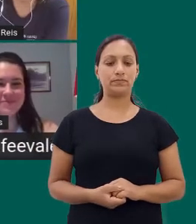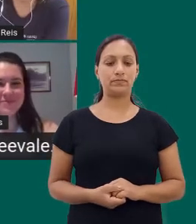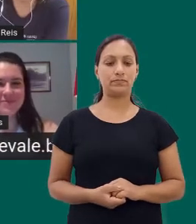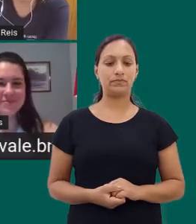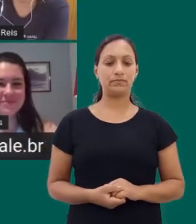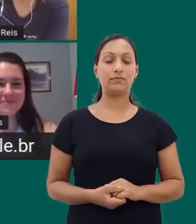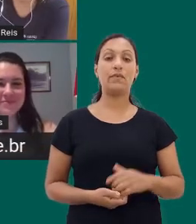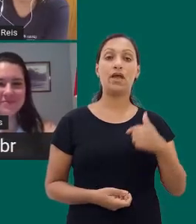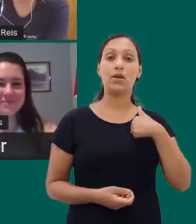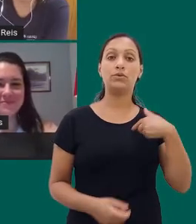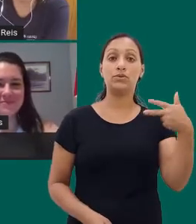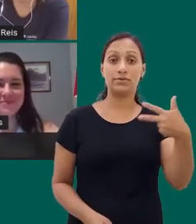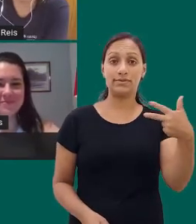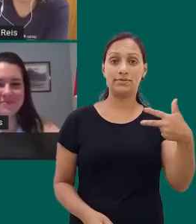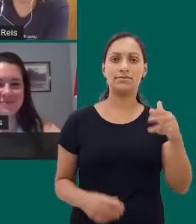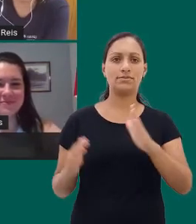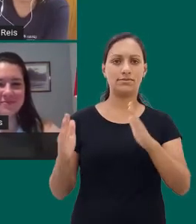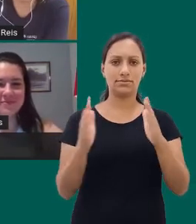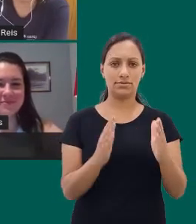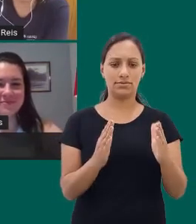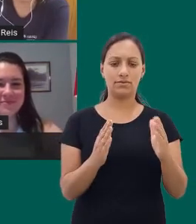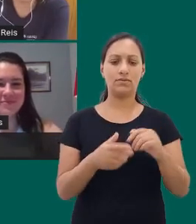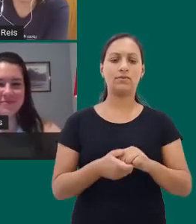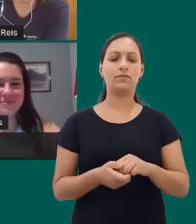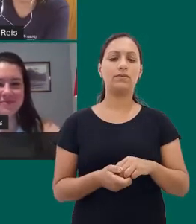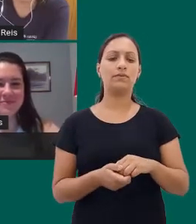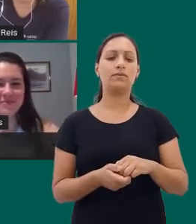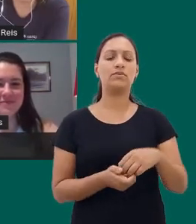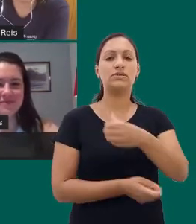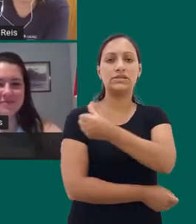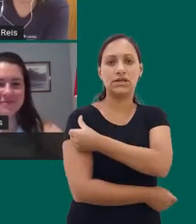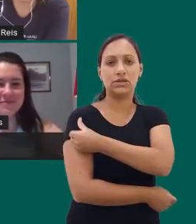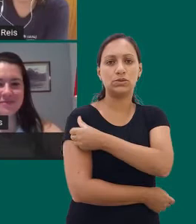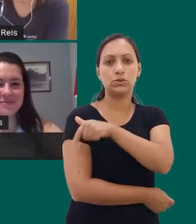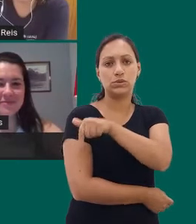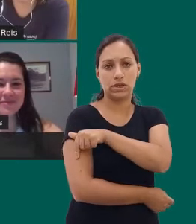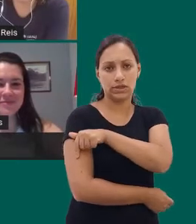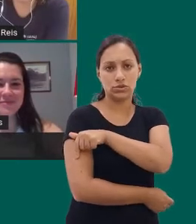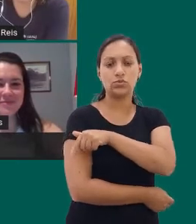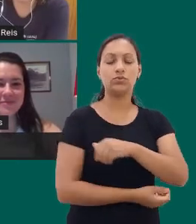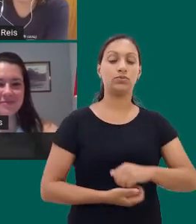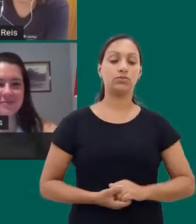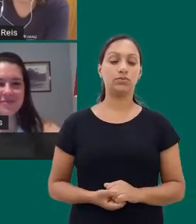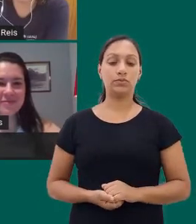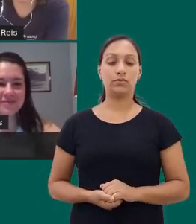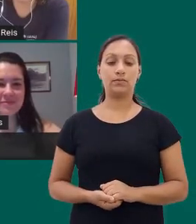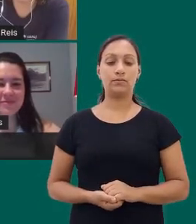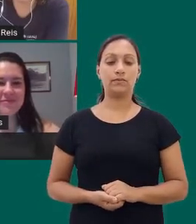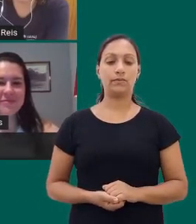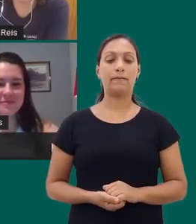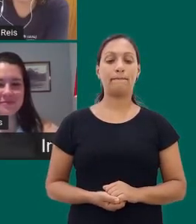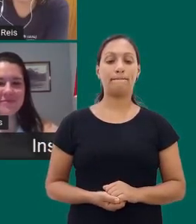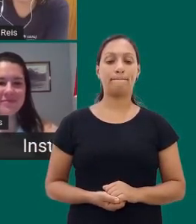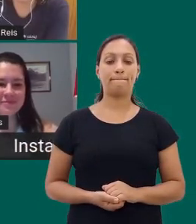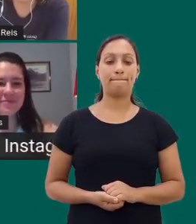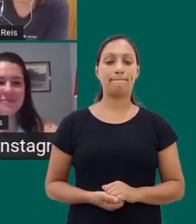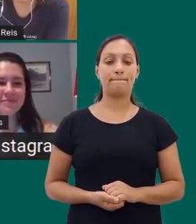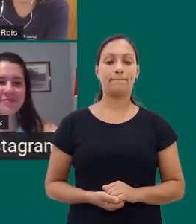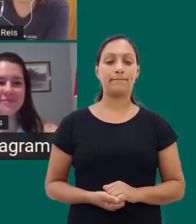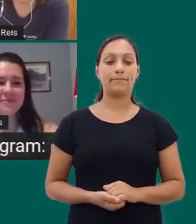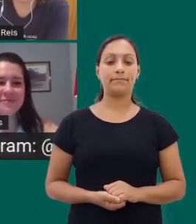Eu, no terceiro ciclo, o que seria o sexto e o sétimo ano. Sexto e sétima série.